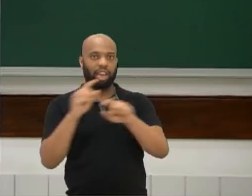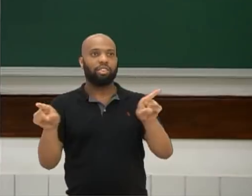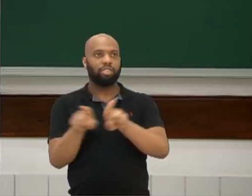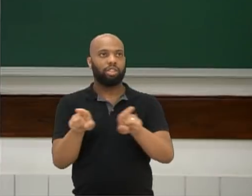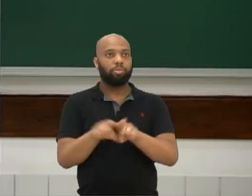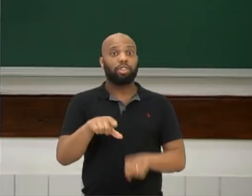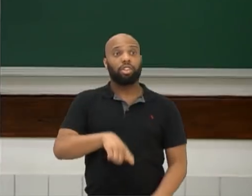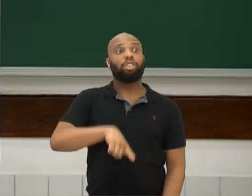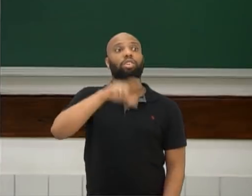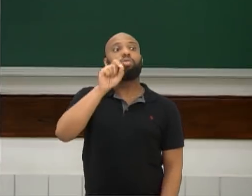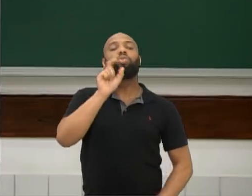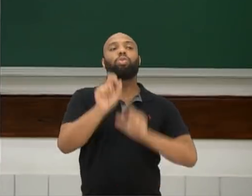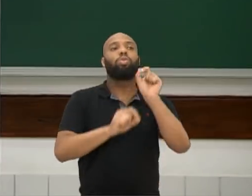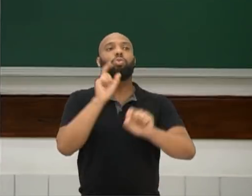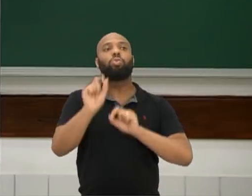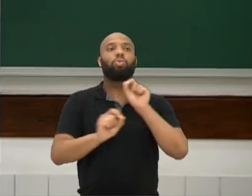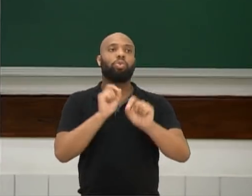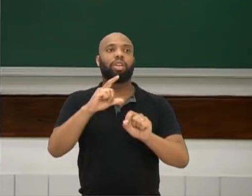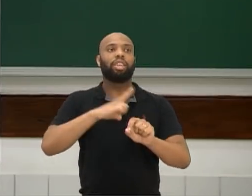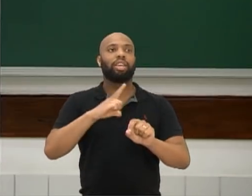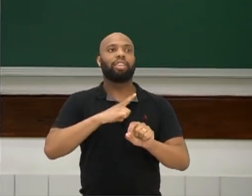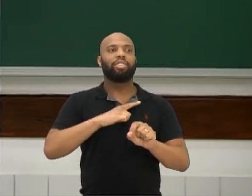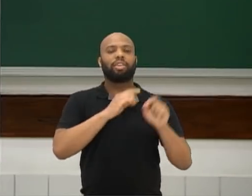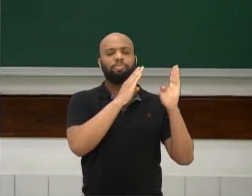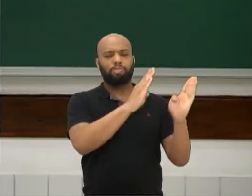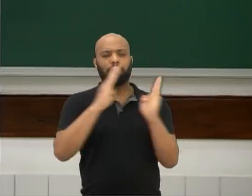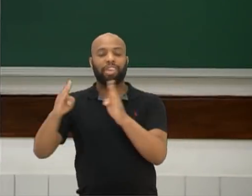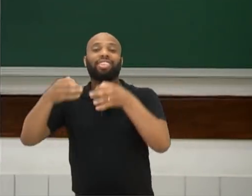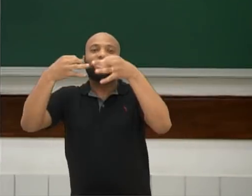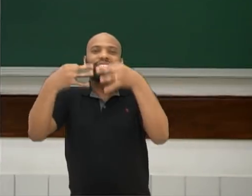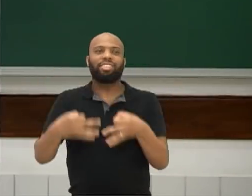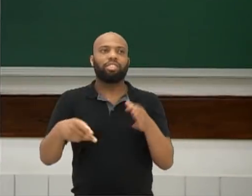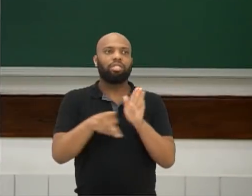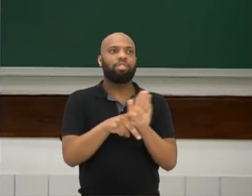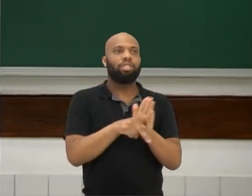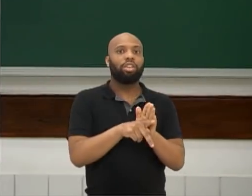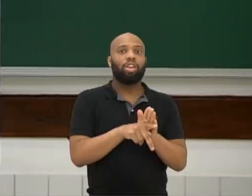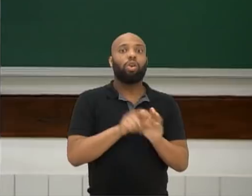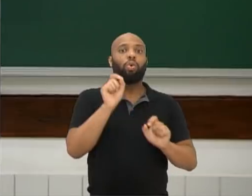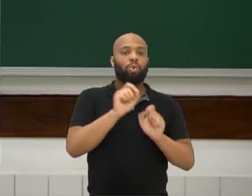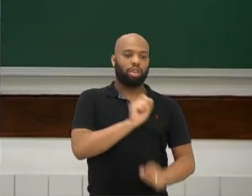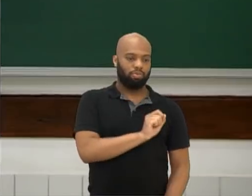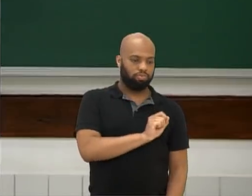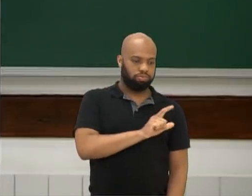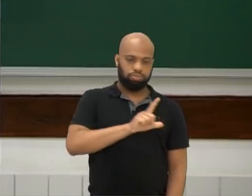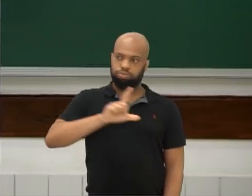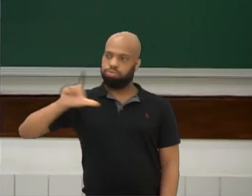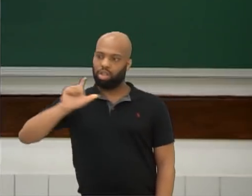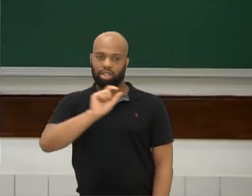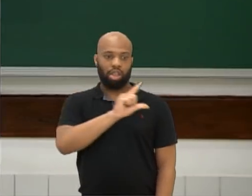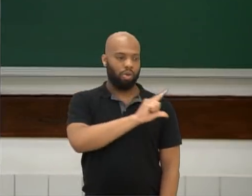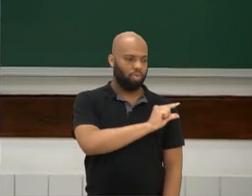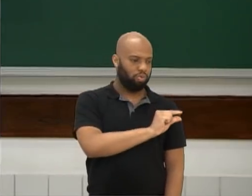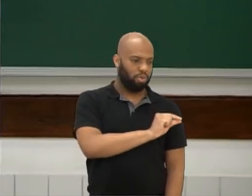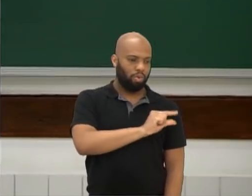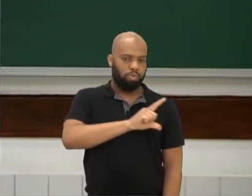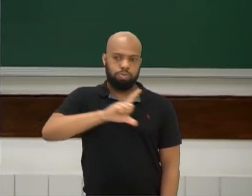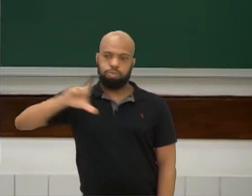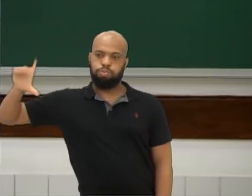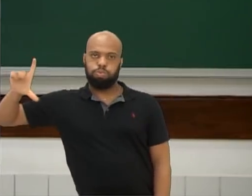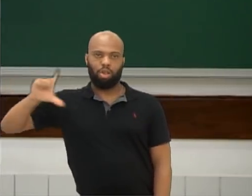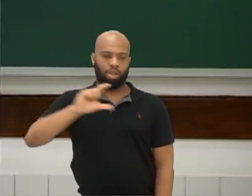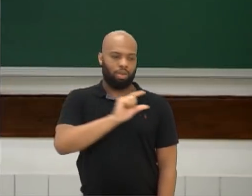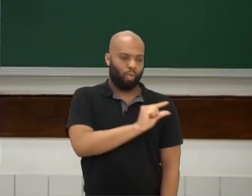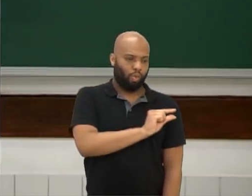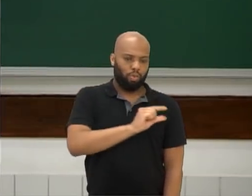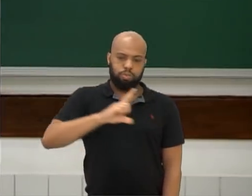E assinale a opção que contém, então, a sequência correta da ordem crescente, ou seja, do menor para o